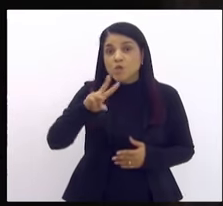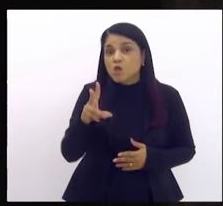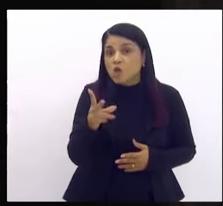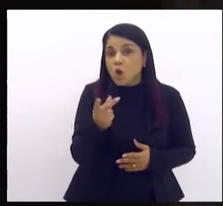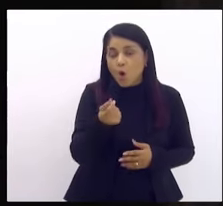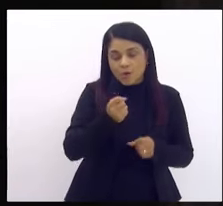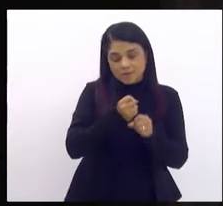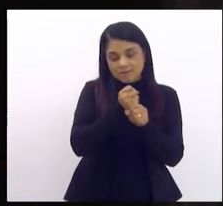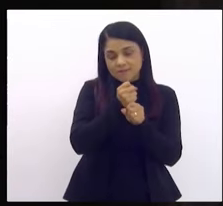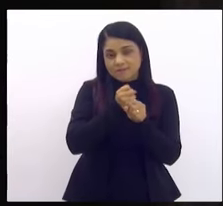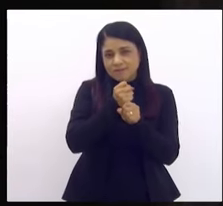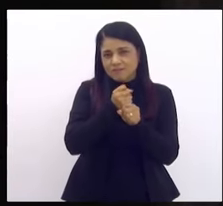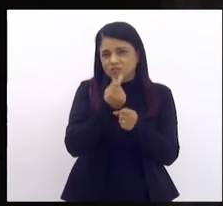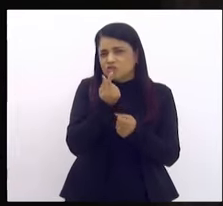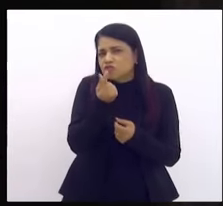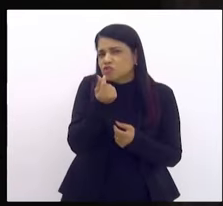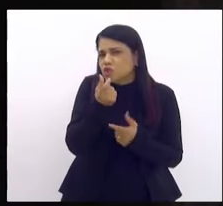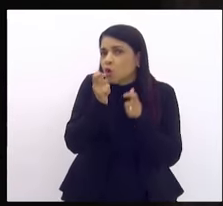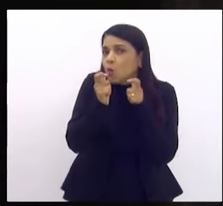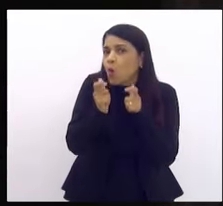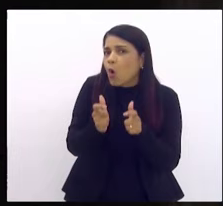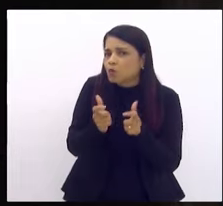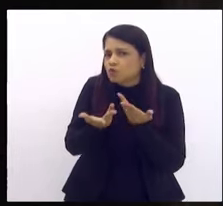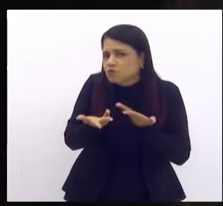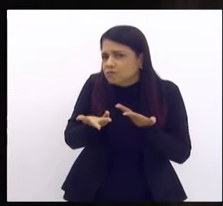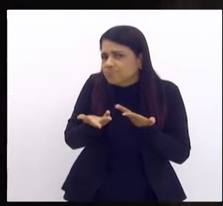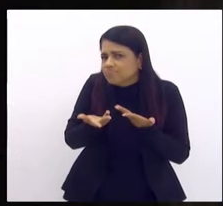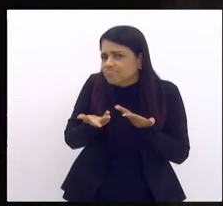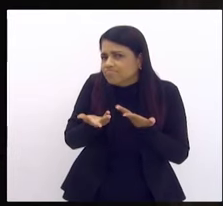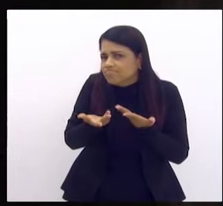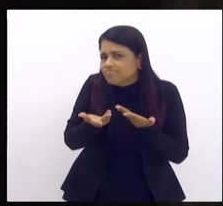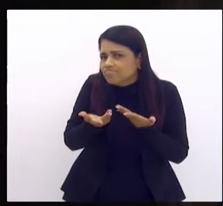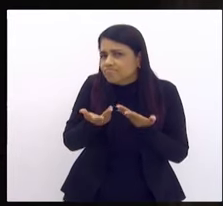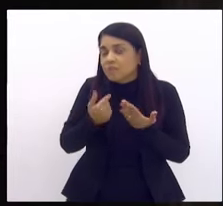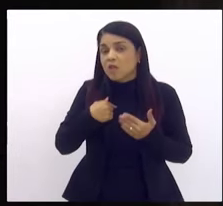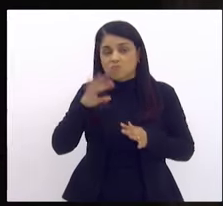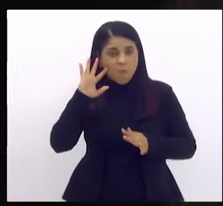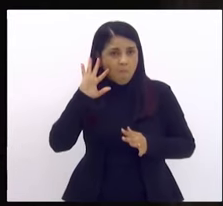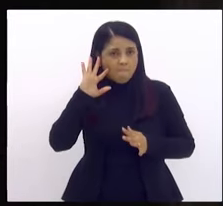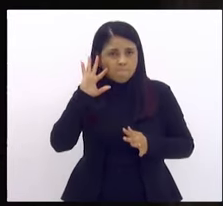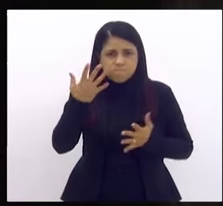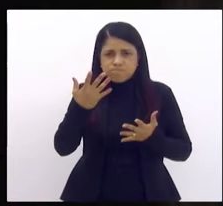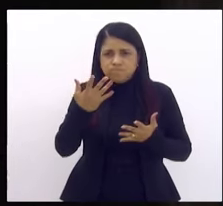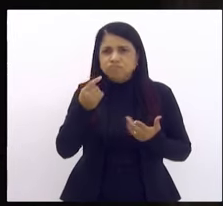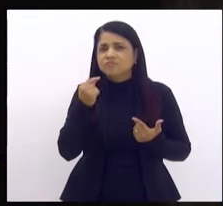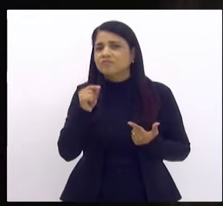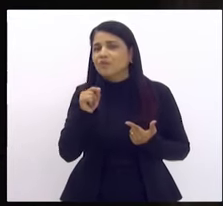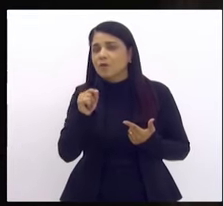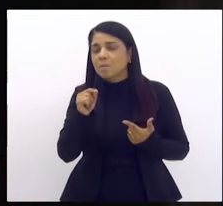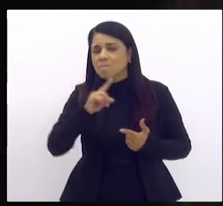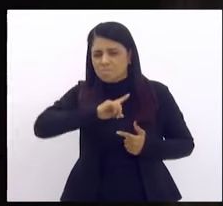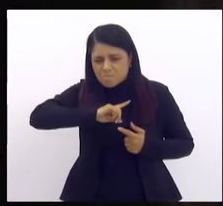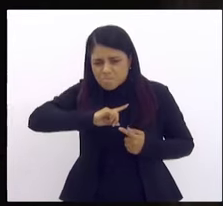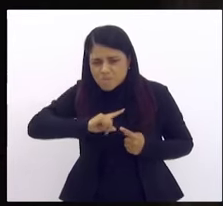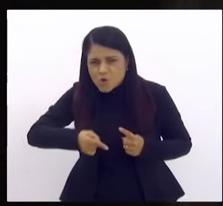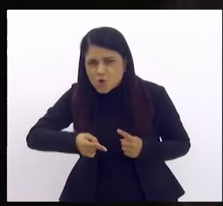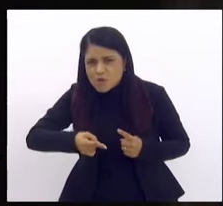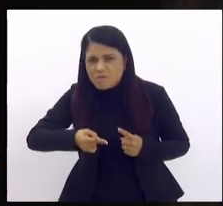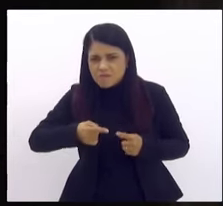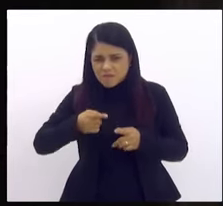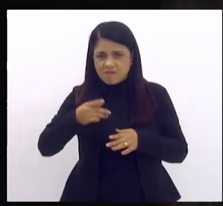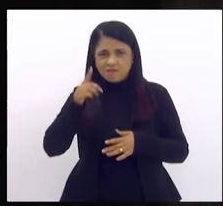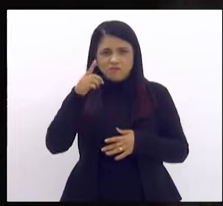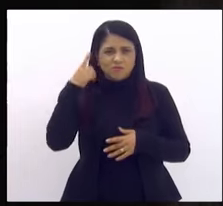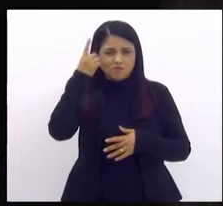de se ficar revoltado ou não com uma decisão judicial onde proíbe os parlamentares de adentrar